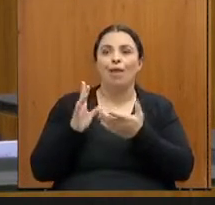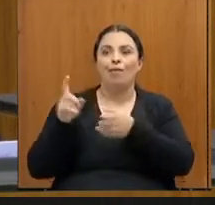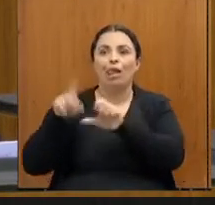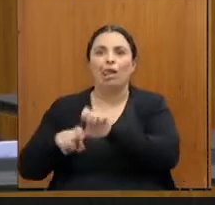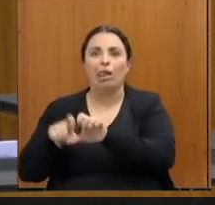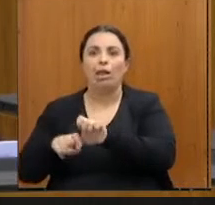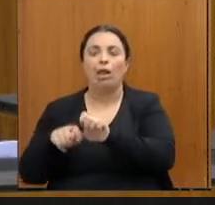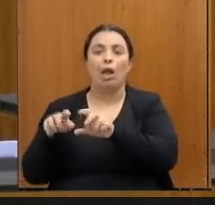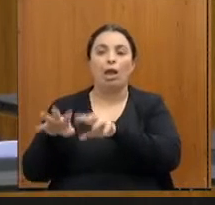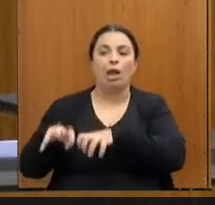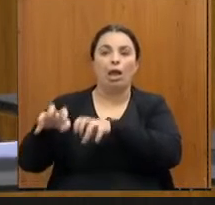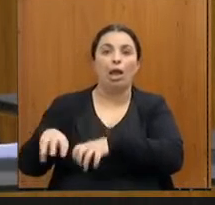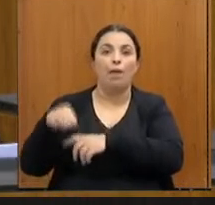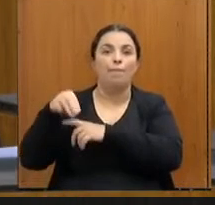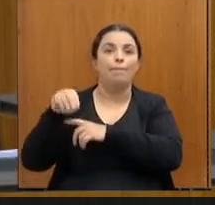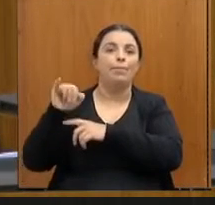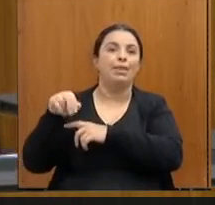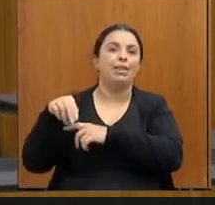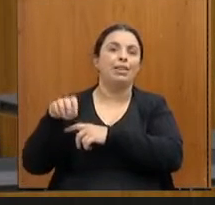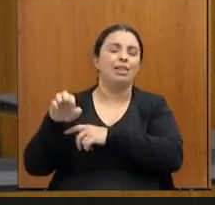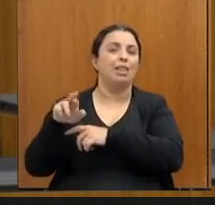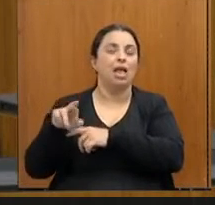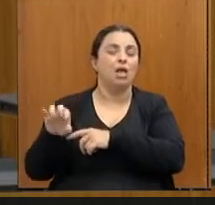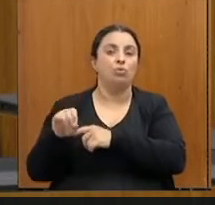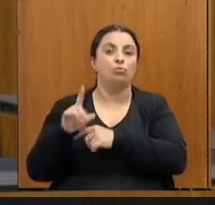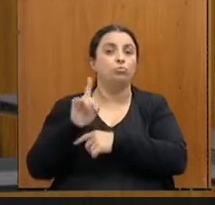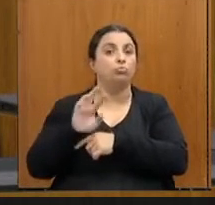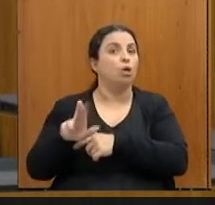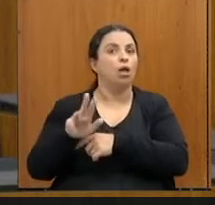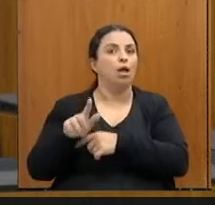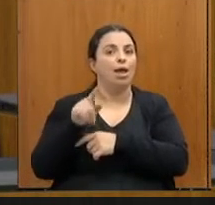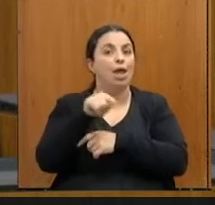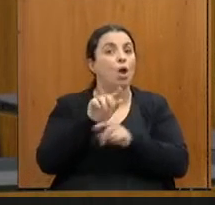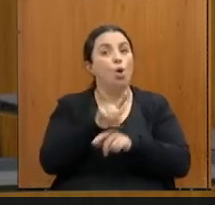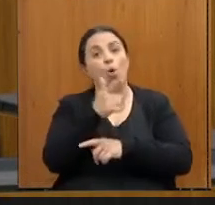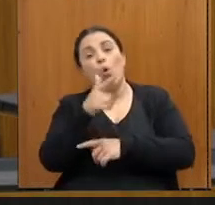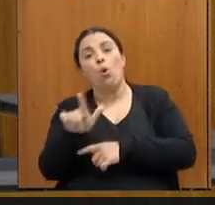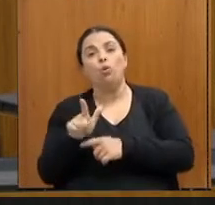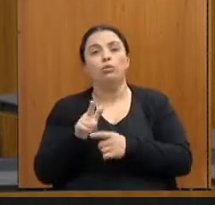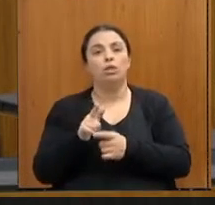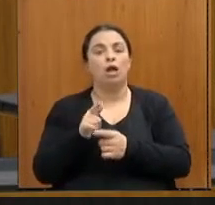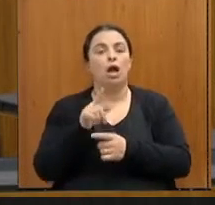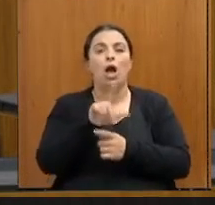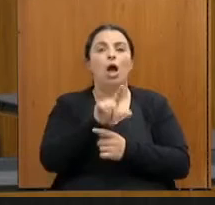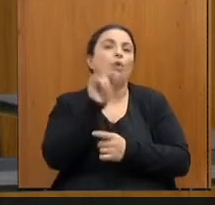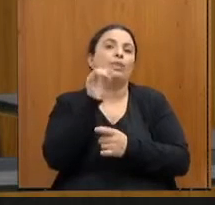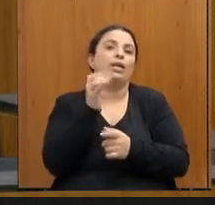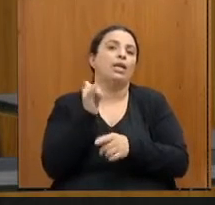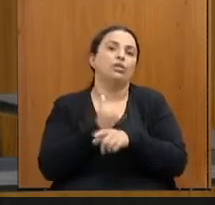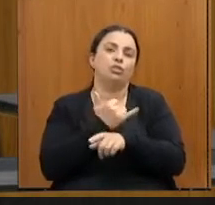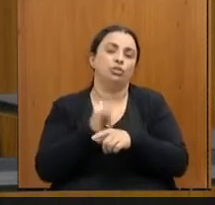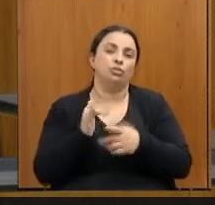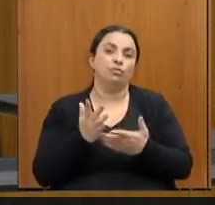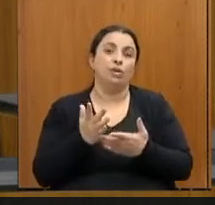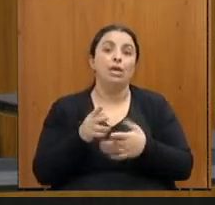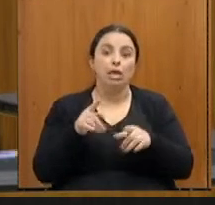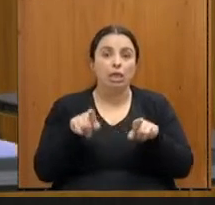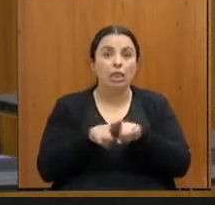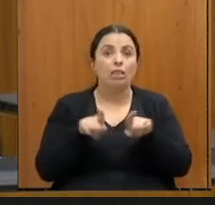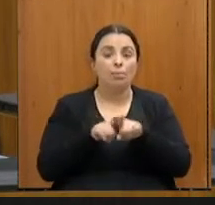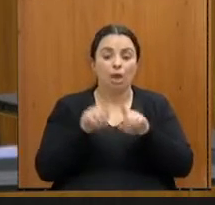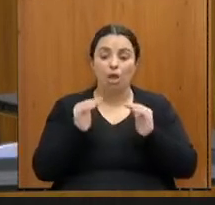esse referencia então também como um instrumento importante para busca da nossa soberania enquanto o estado